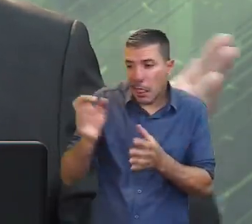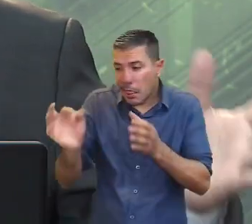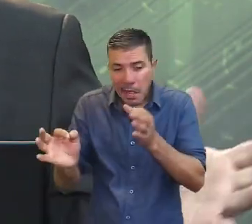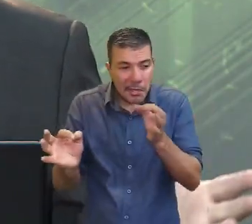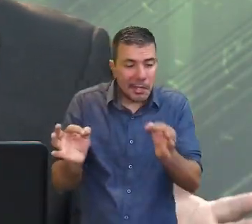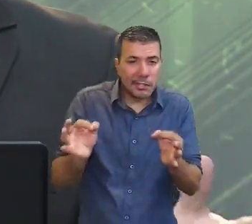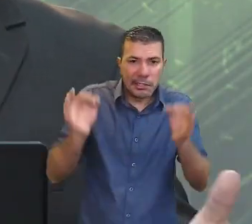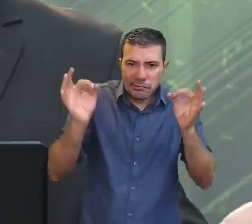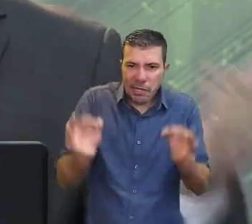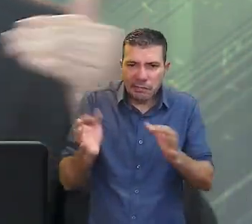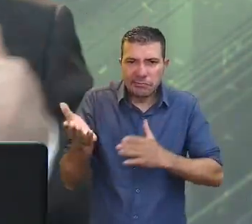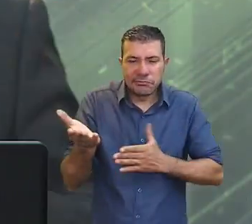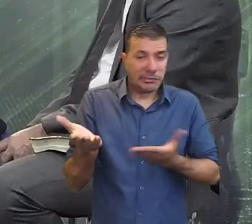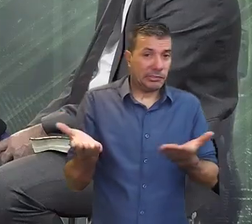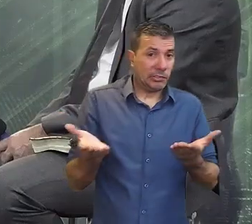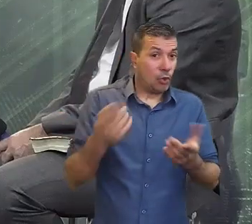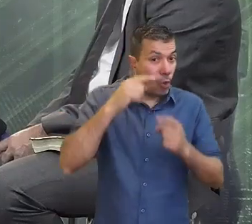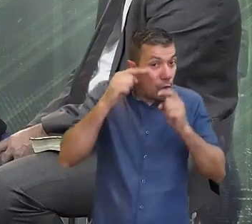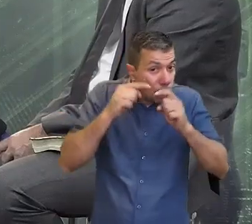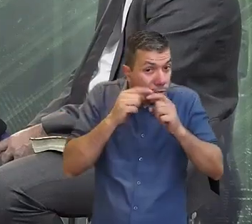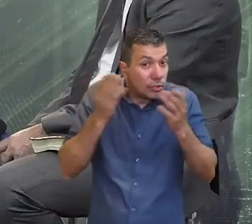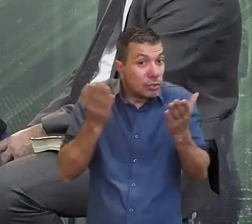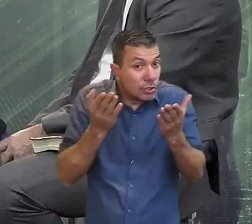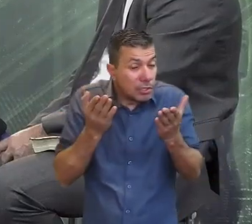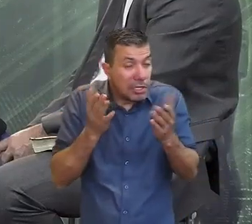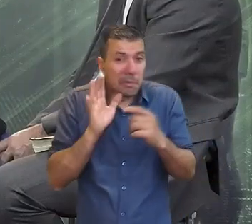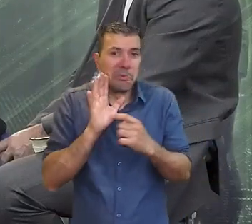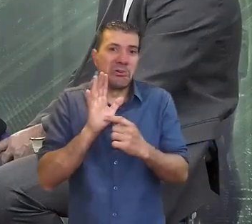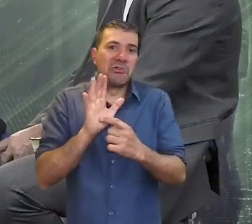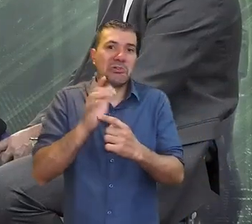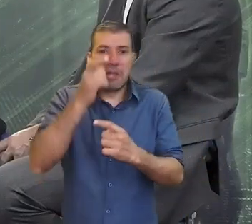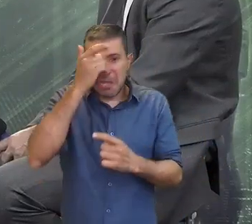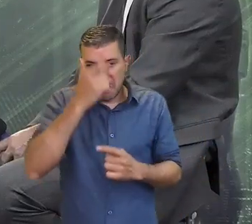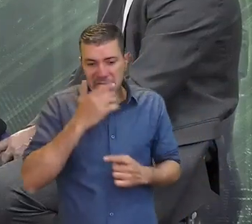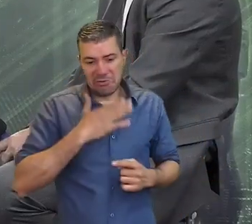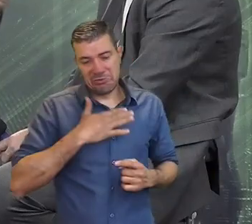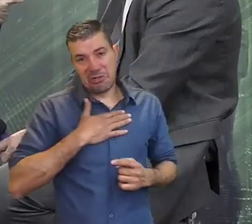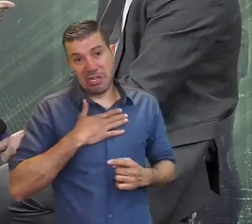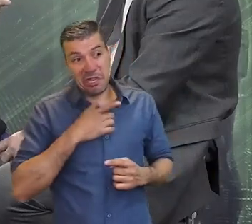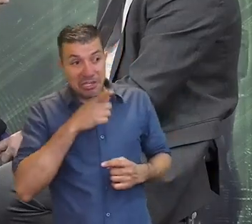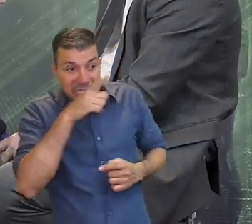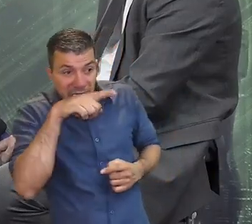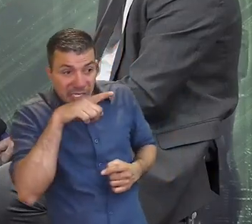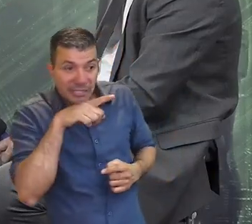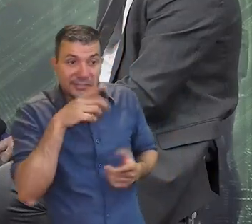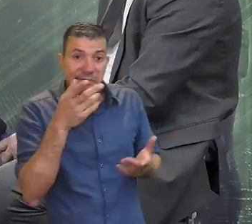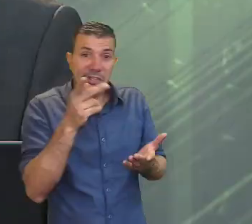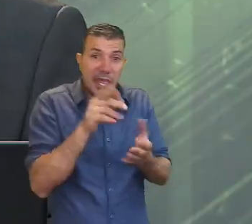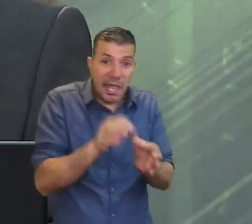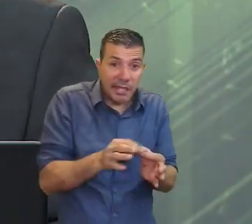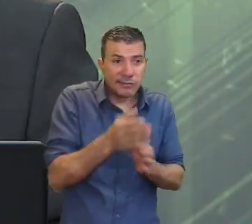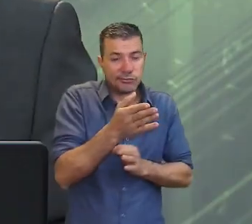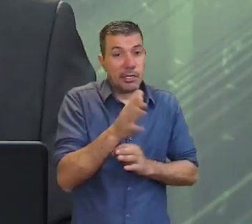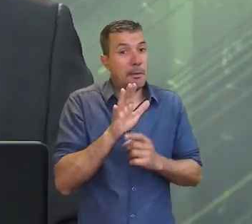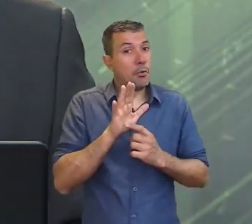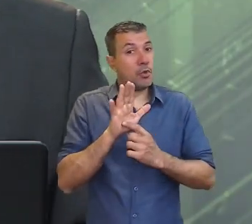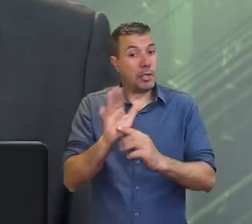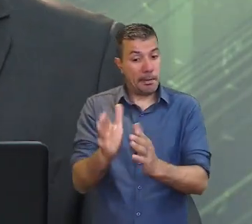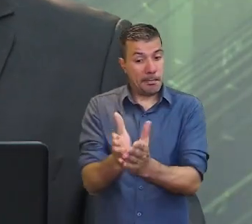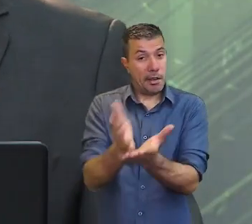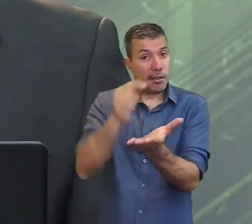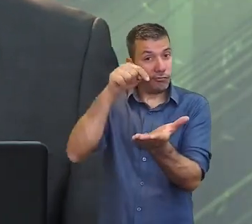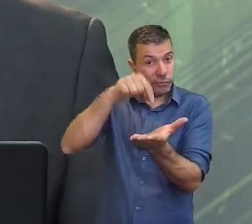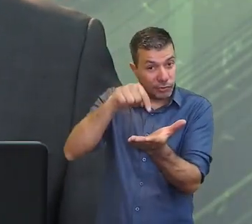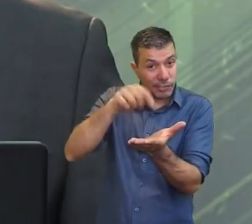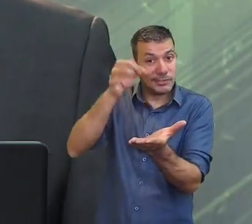claro aqui para os pastores também, o nosso objetivo aqui não é mostrar que eu estou certo ou que eles estão certos, mas é mostrar que a palavra